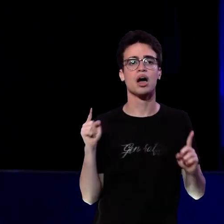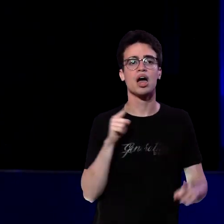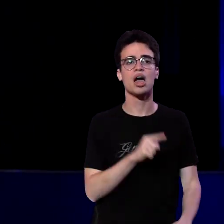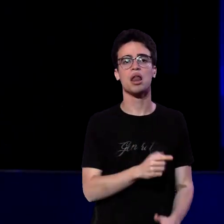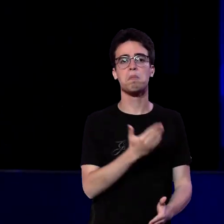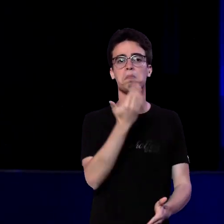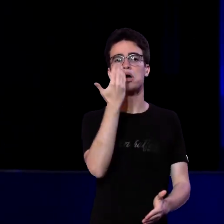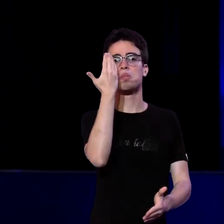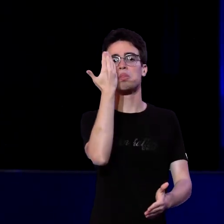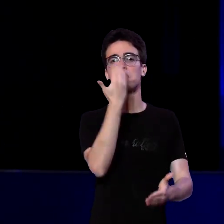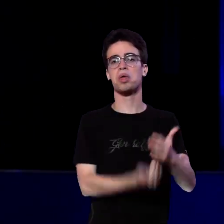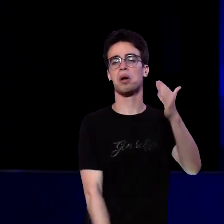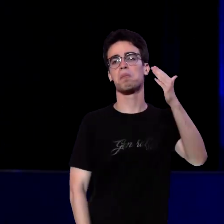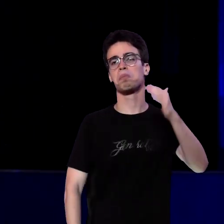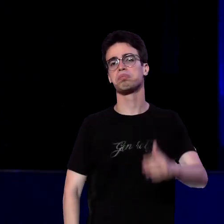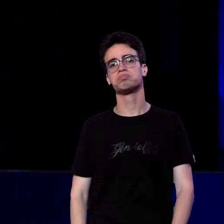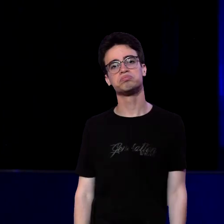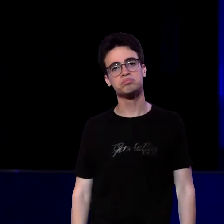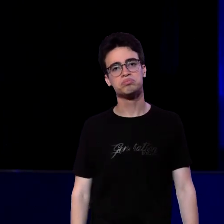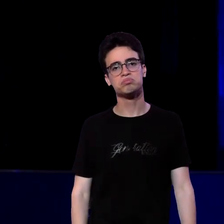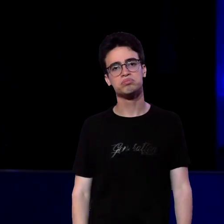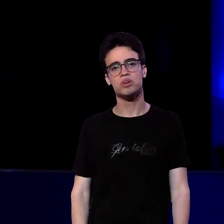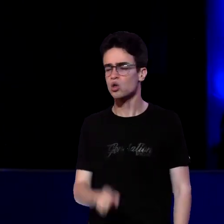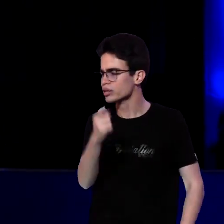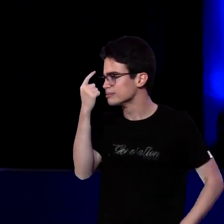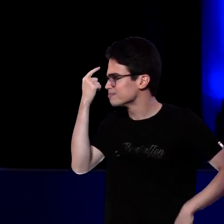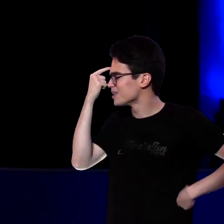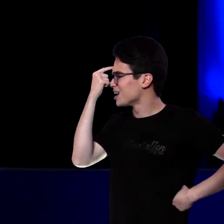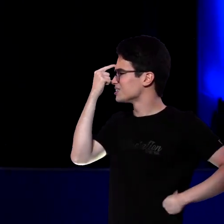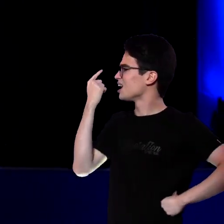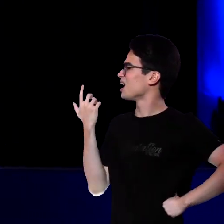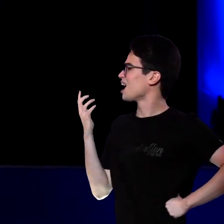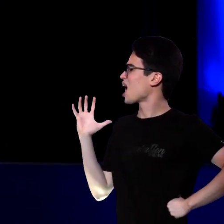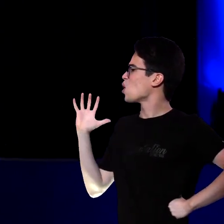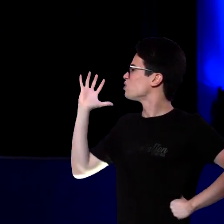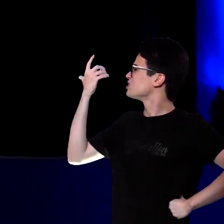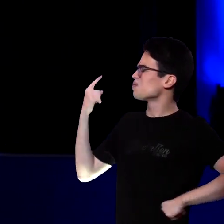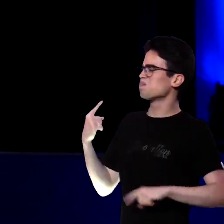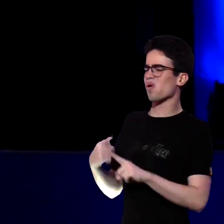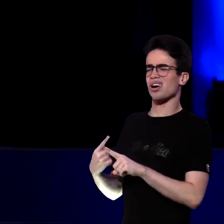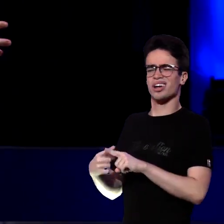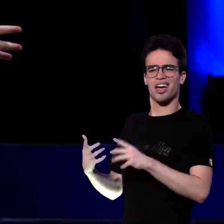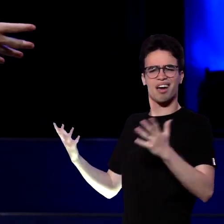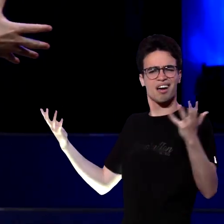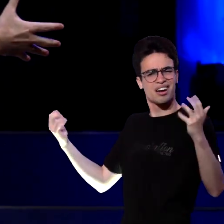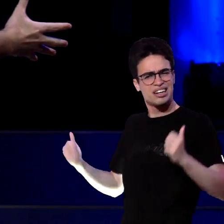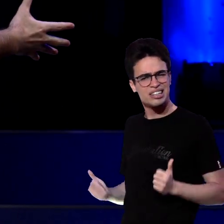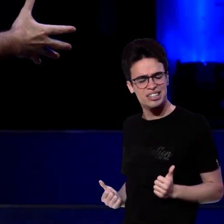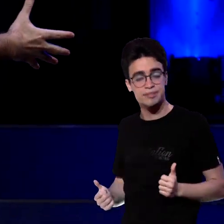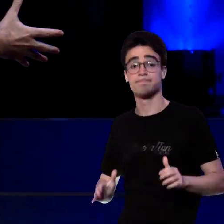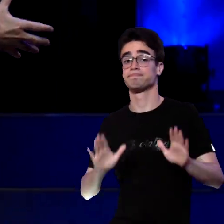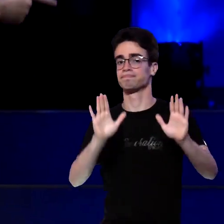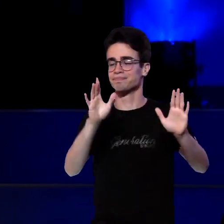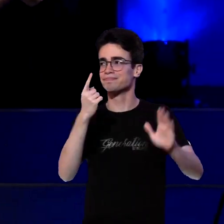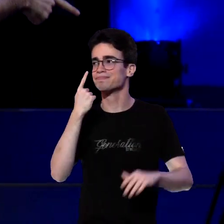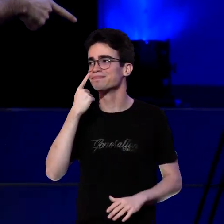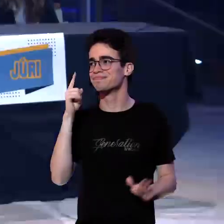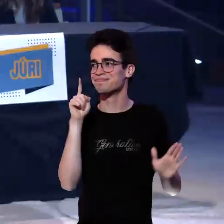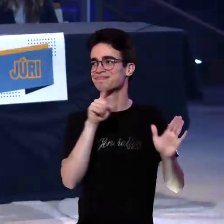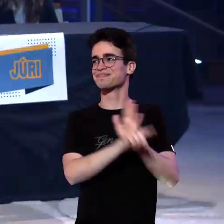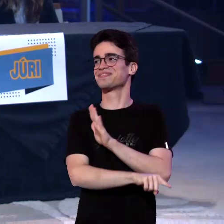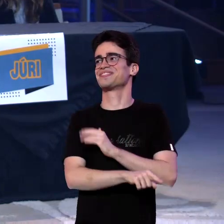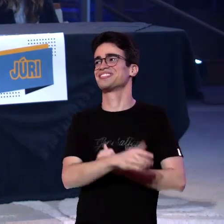tudo. E aí eu quero que você pense, por que isso aconteceu com ele? E primeiro eu quero perguntar aqui